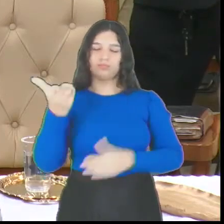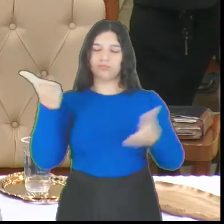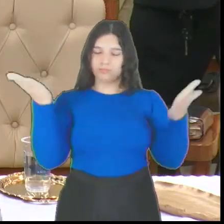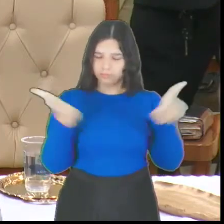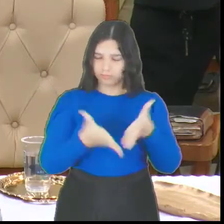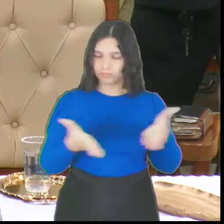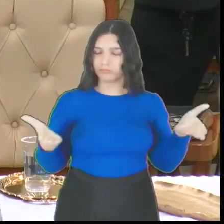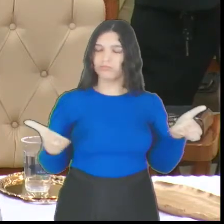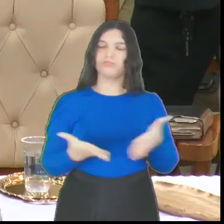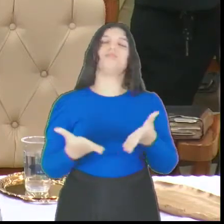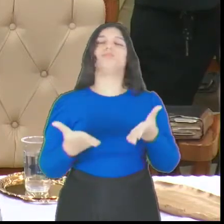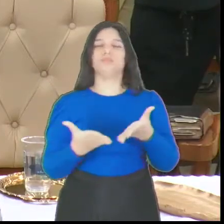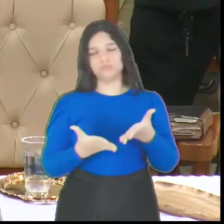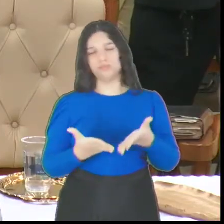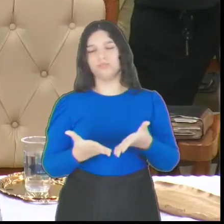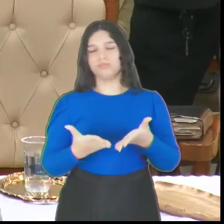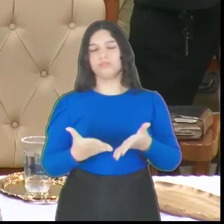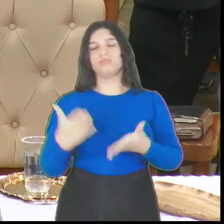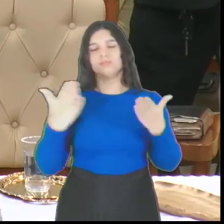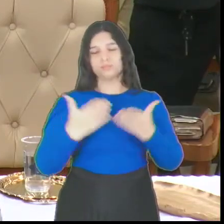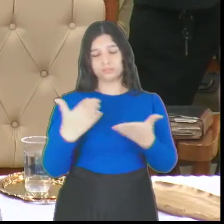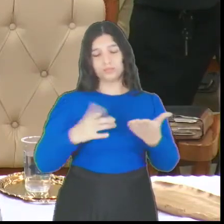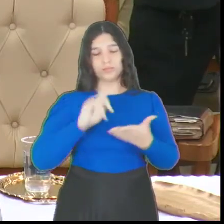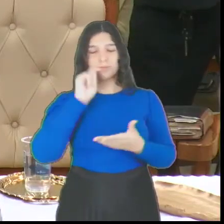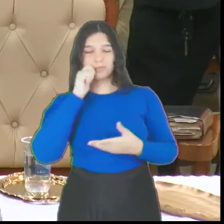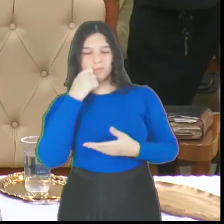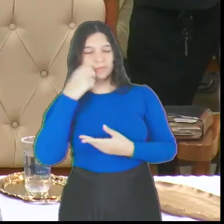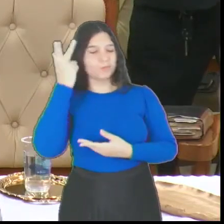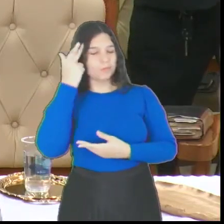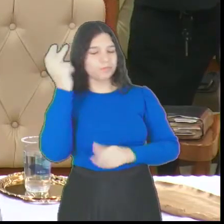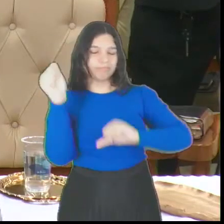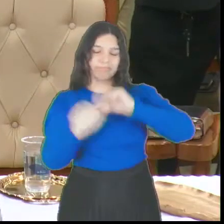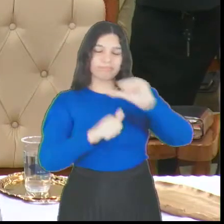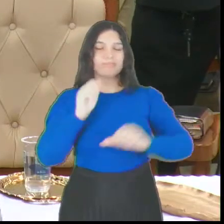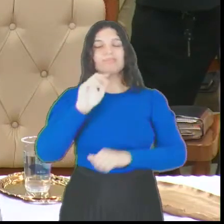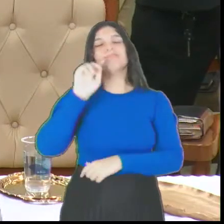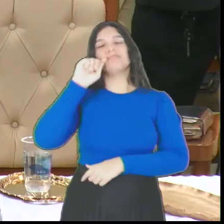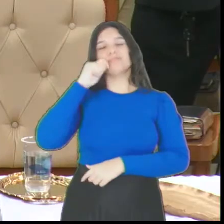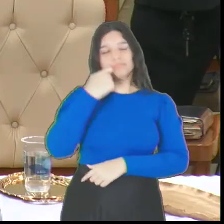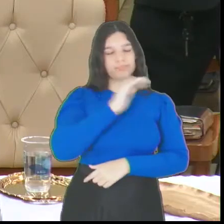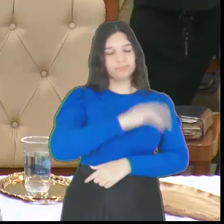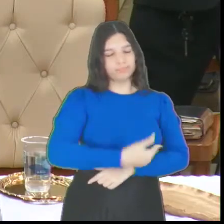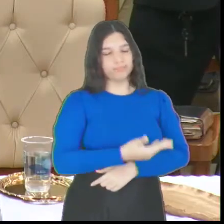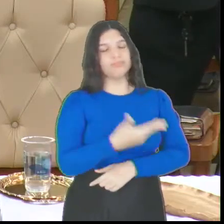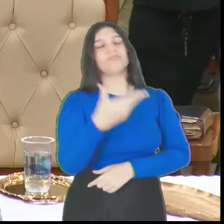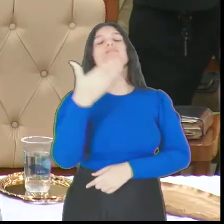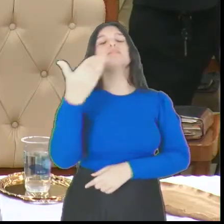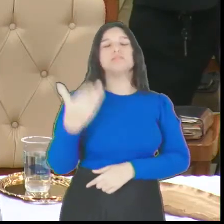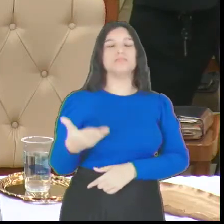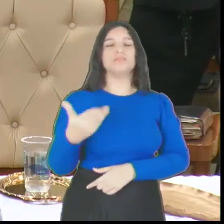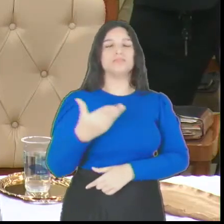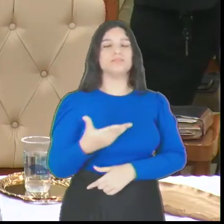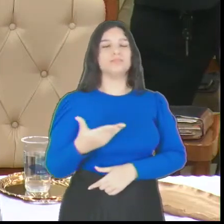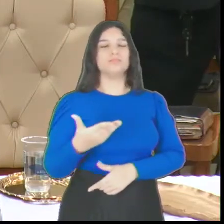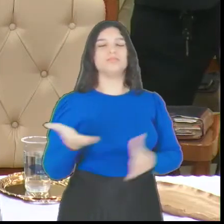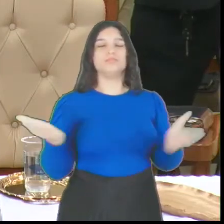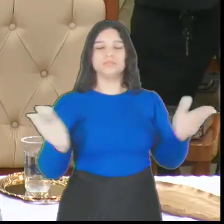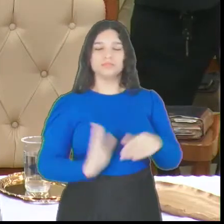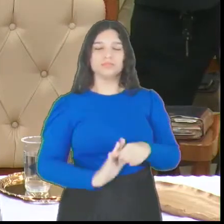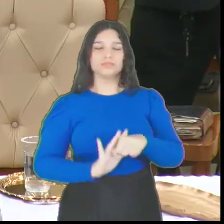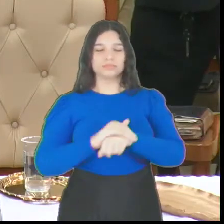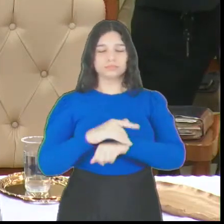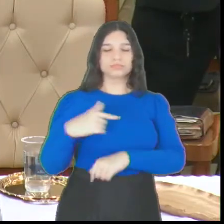hora. Deixa de ser um pão comum e torna-se um pão consagrado. Os elementos nesta noite, para que